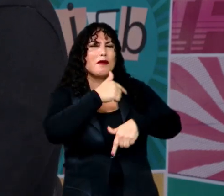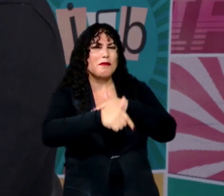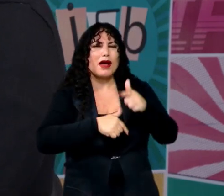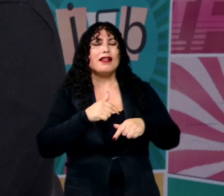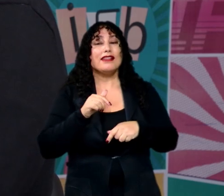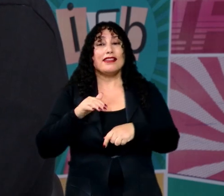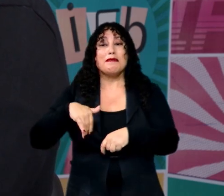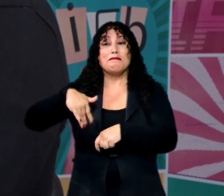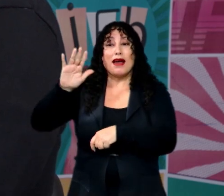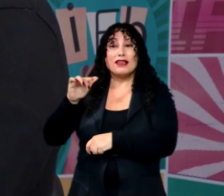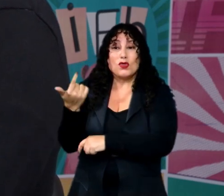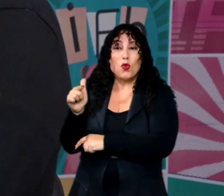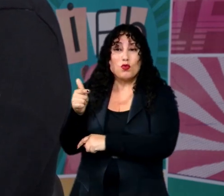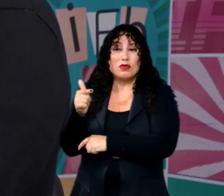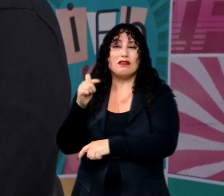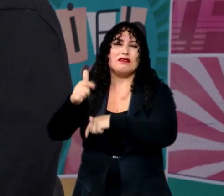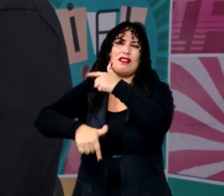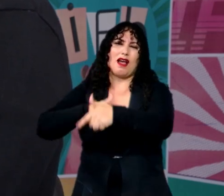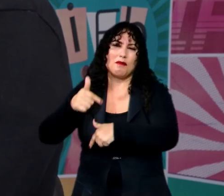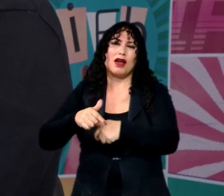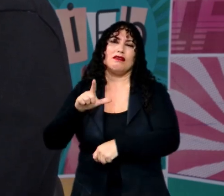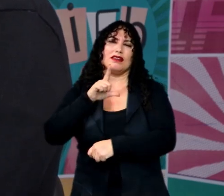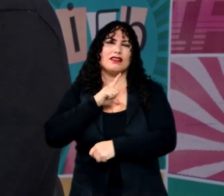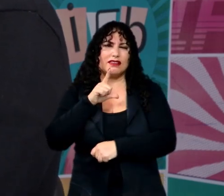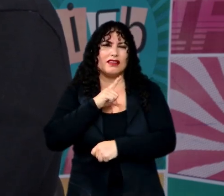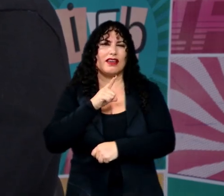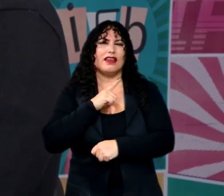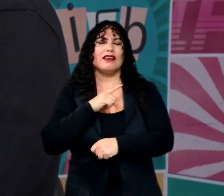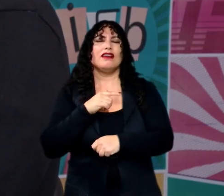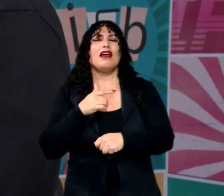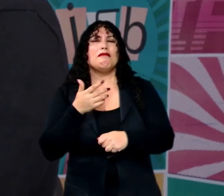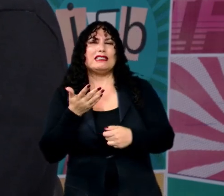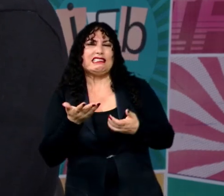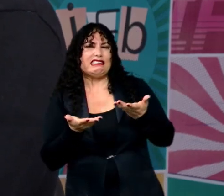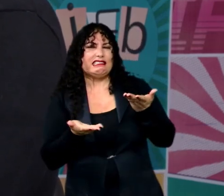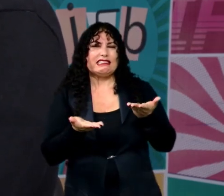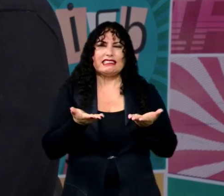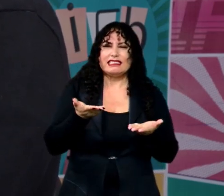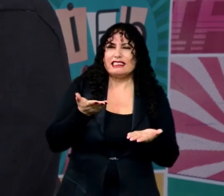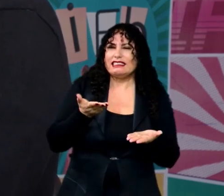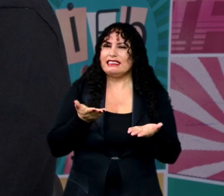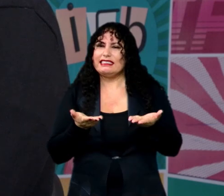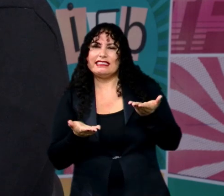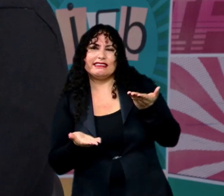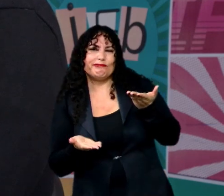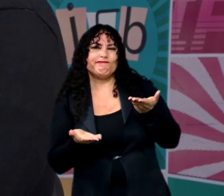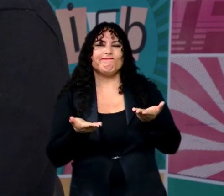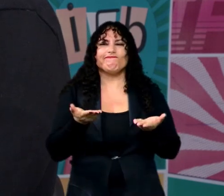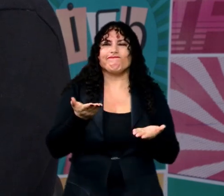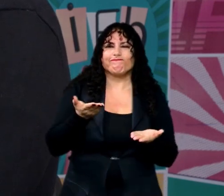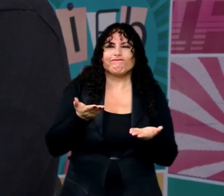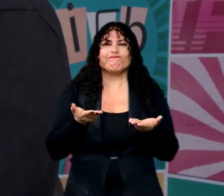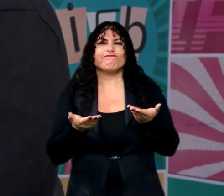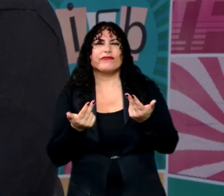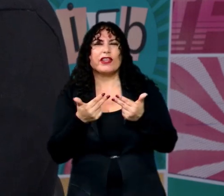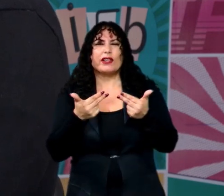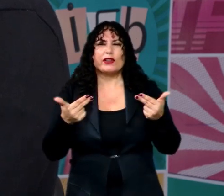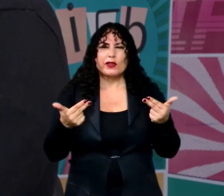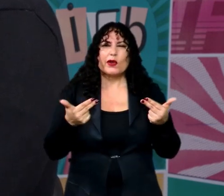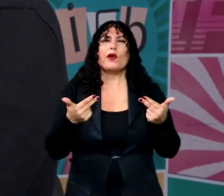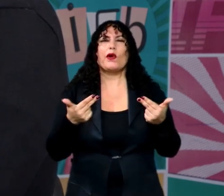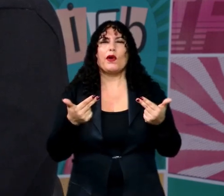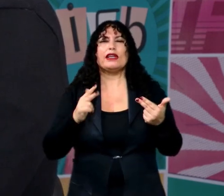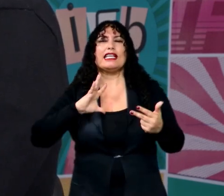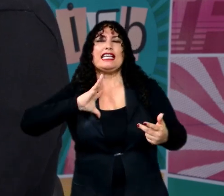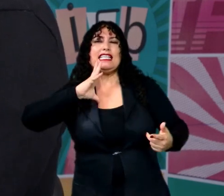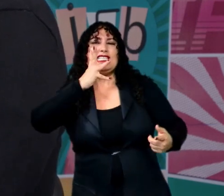do que tem. Né? É bem instável mesmo. Né? Então, essa coisa de salve o